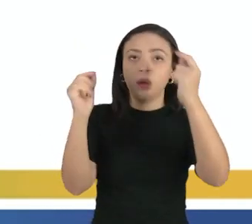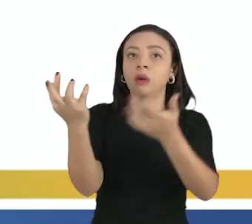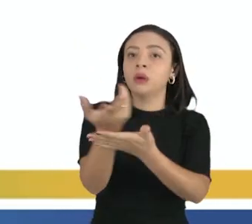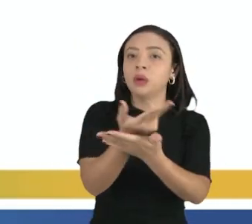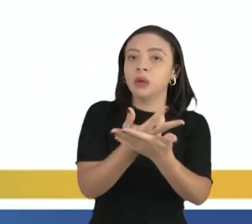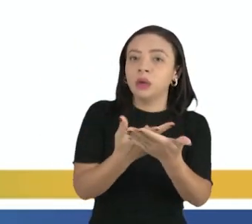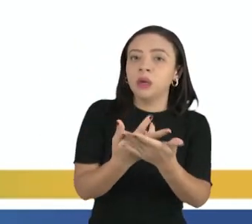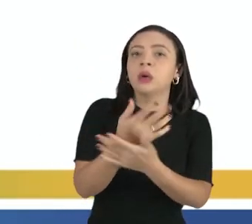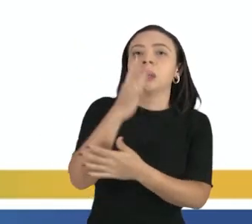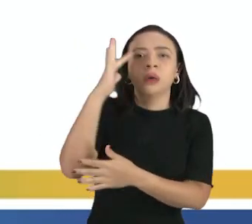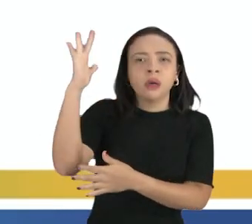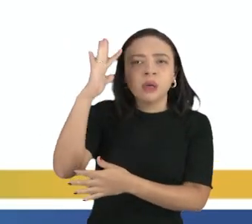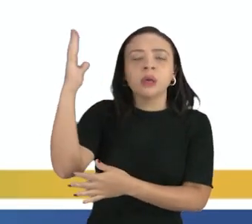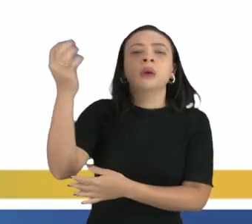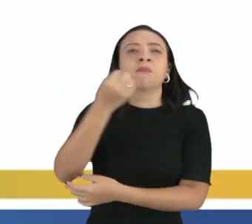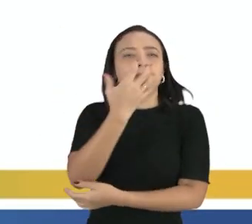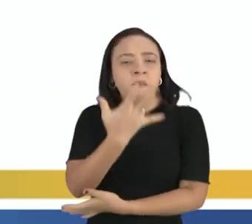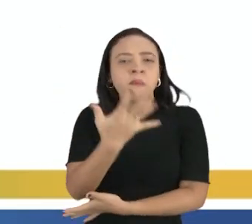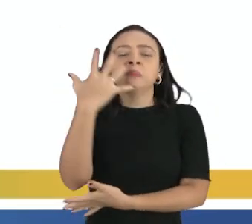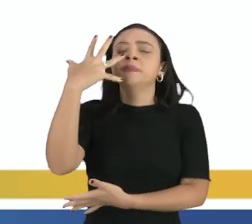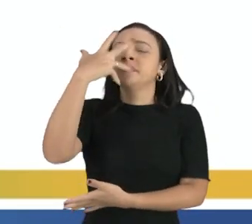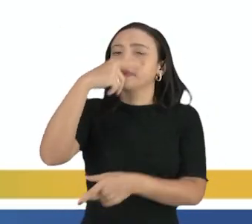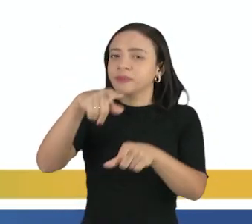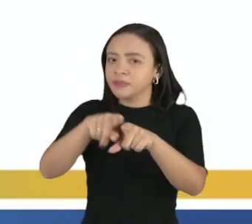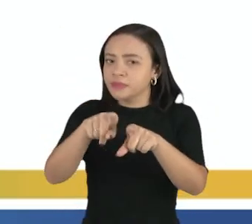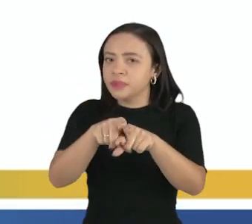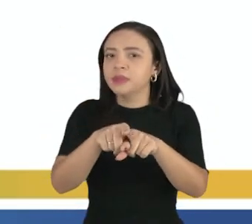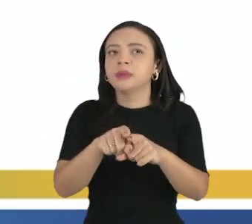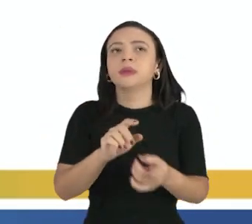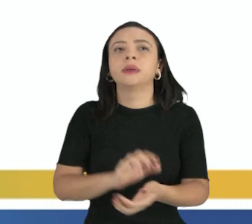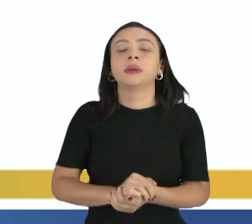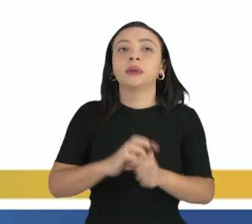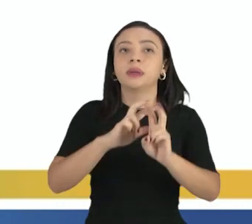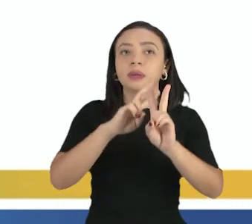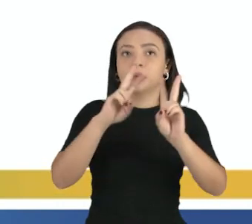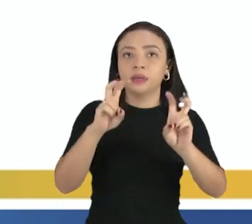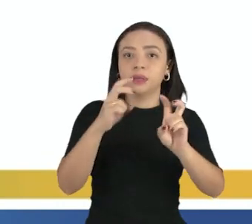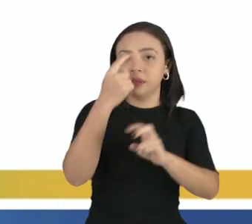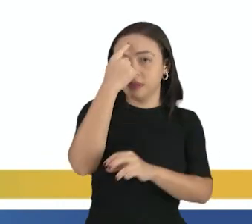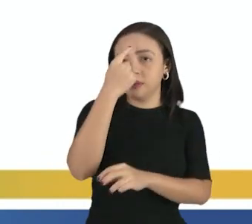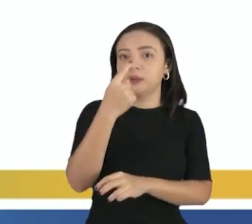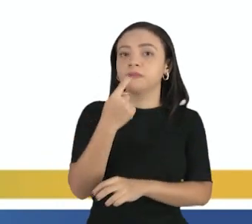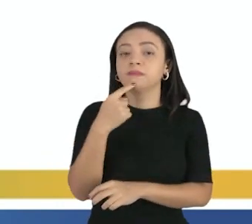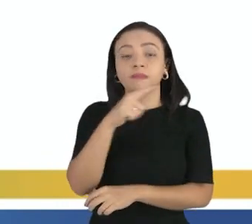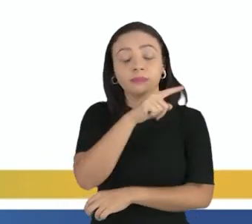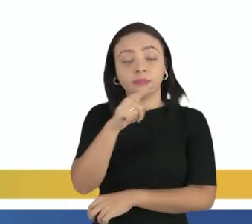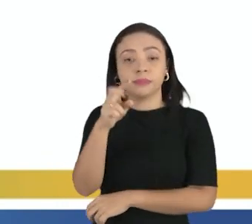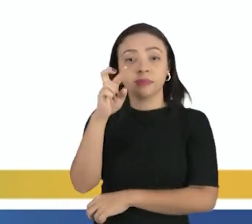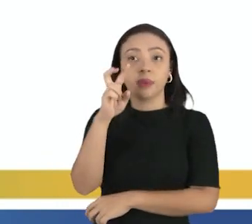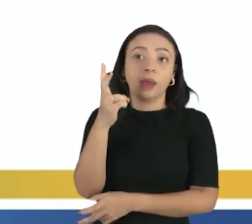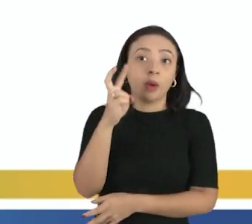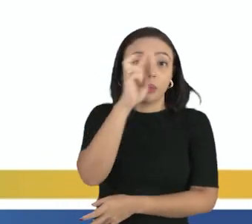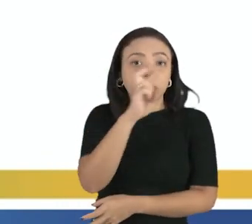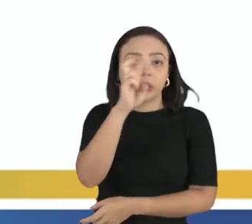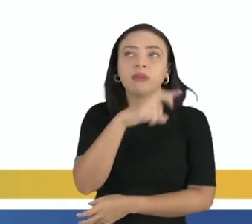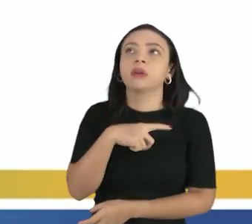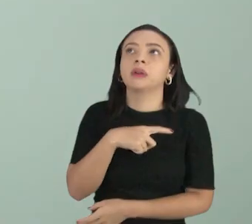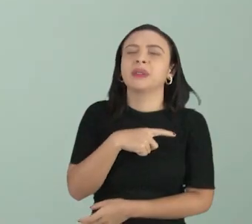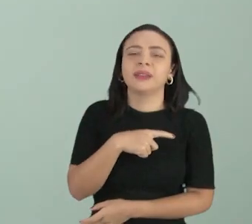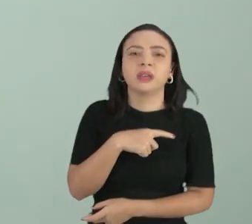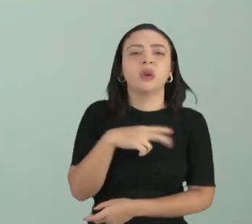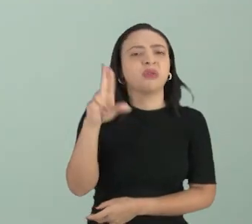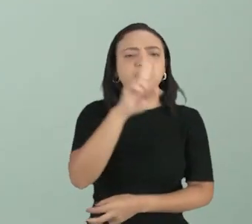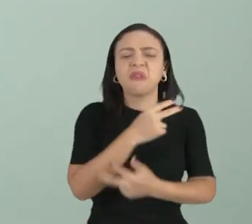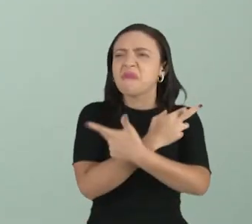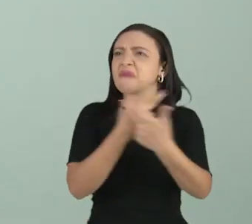desenho criativo, bem bonito, tá? Sobre essas imagens que você viu. Vocês viram quantas